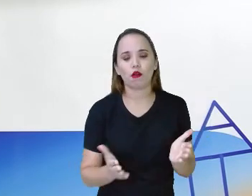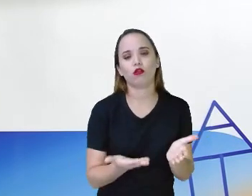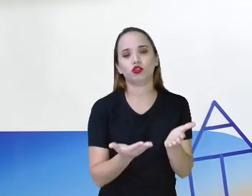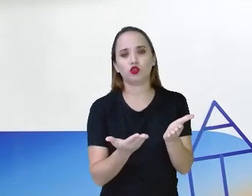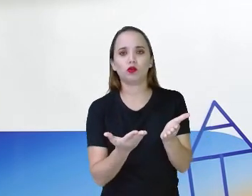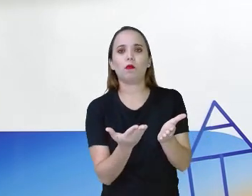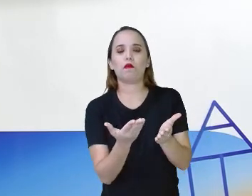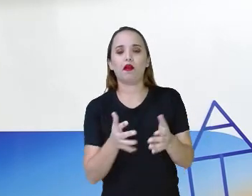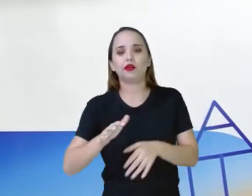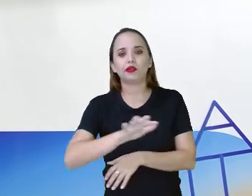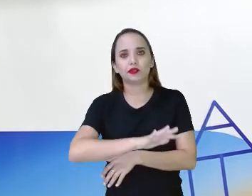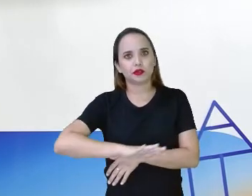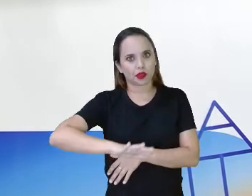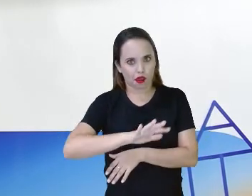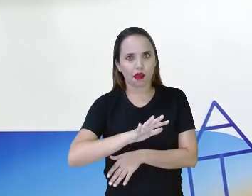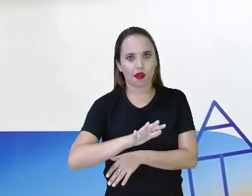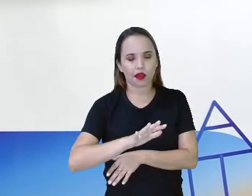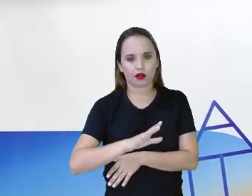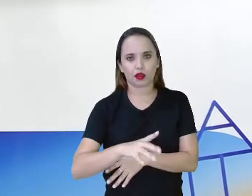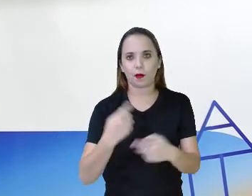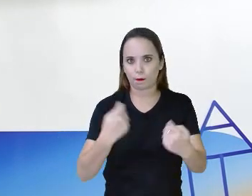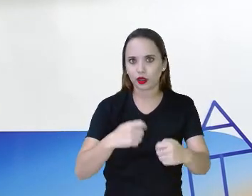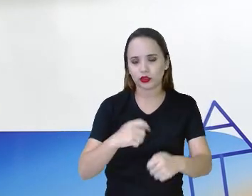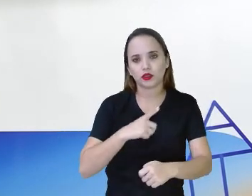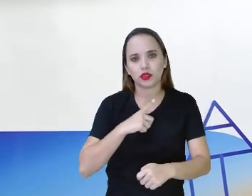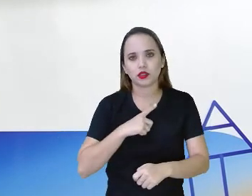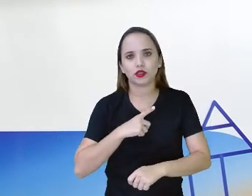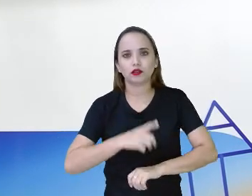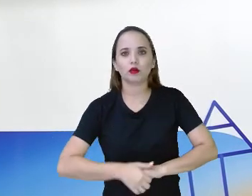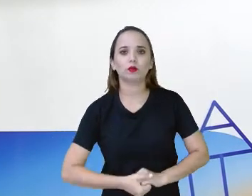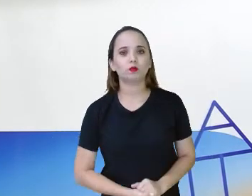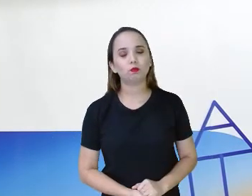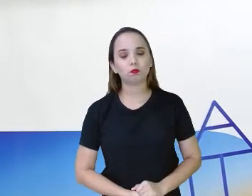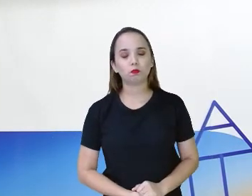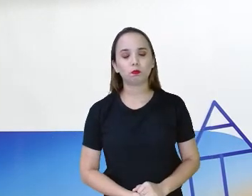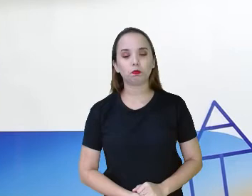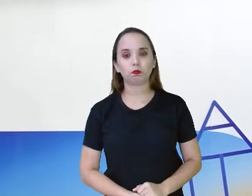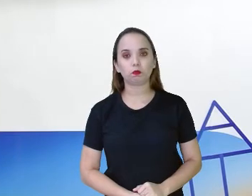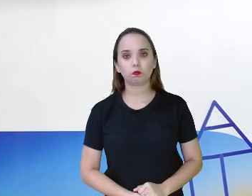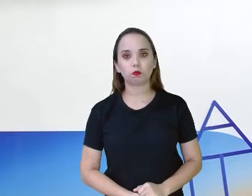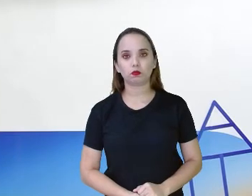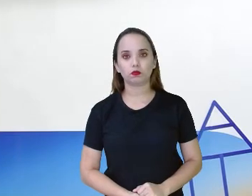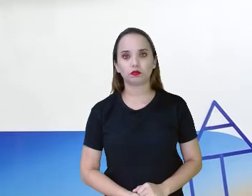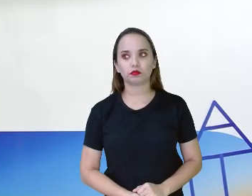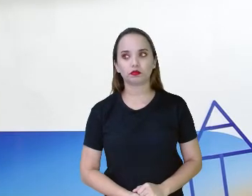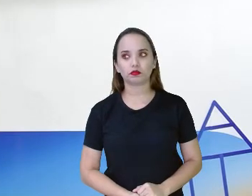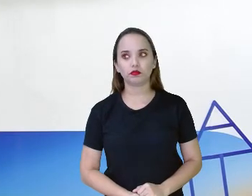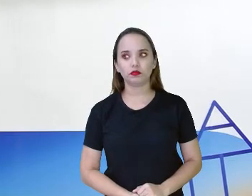ali com um déficit na estimulação auditiva.